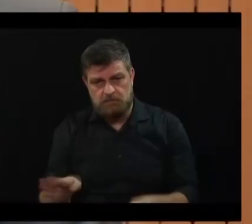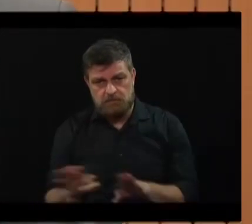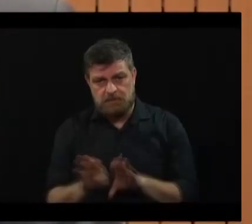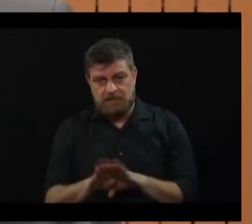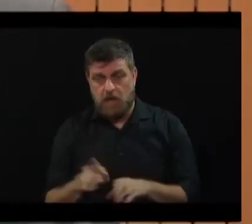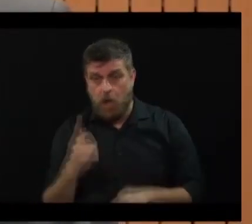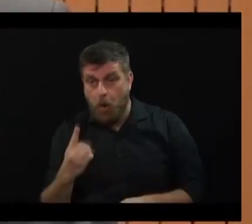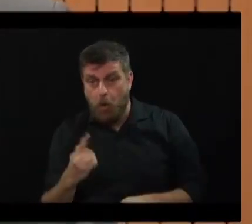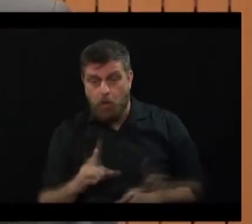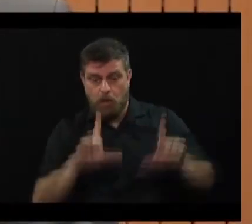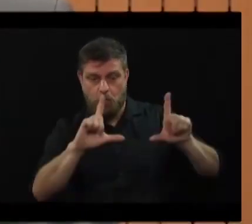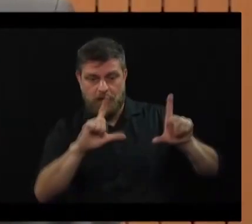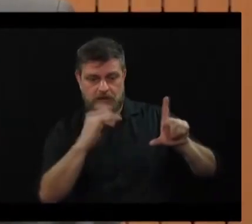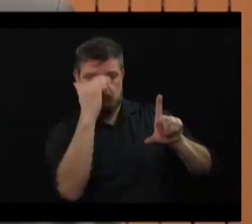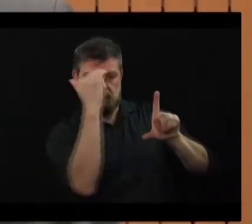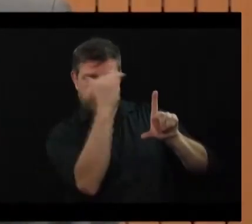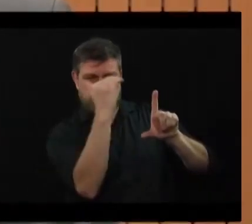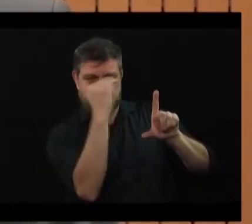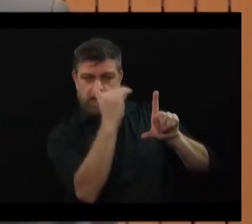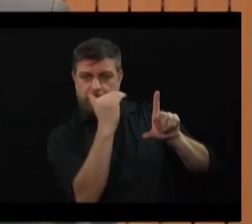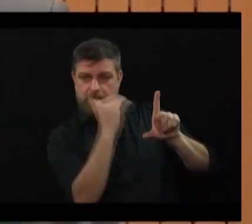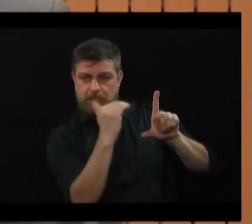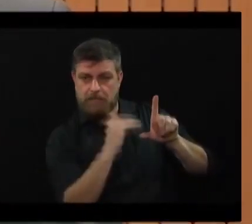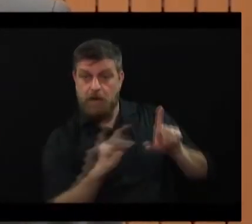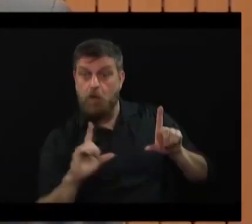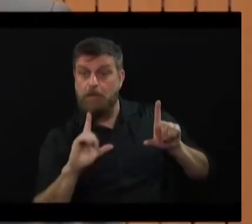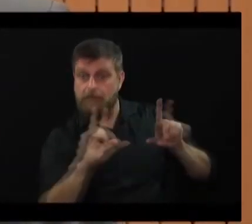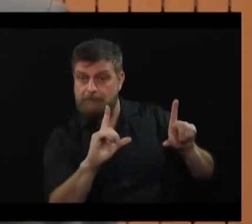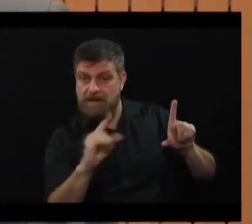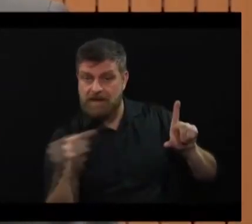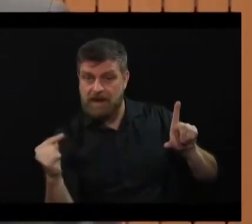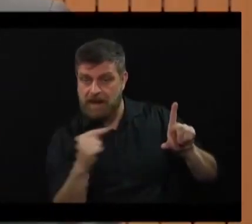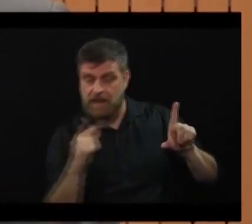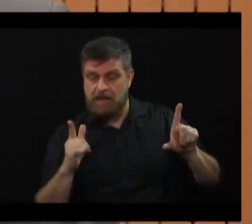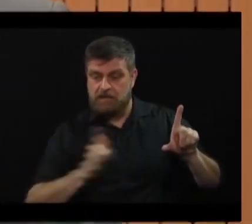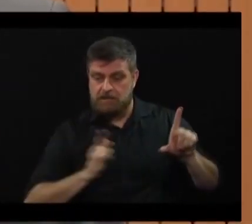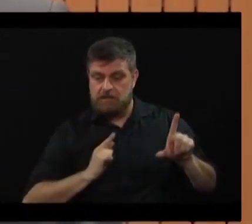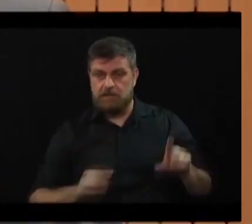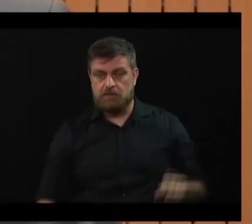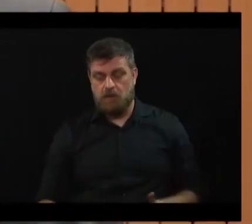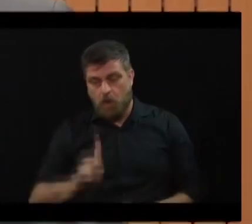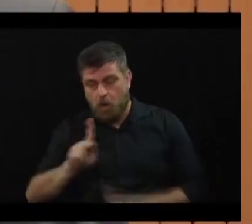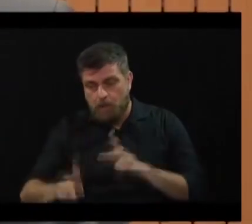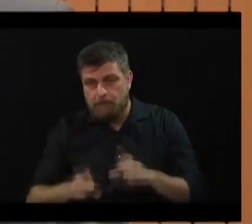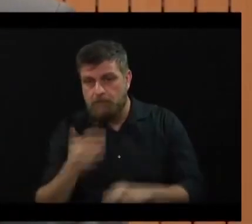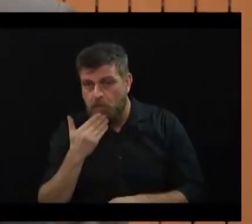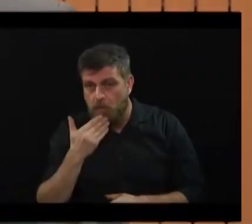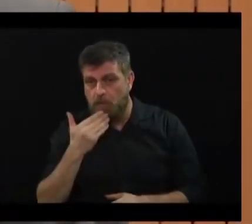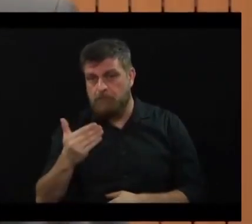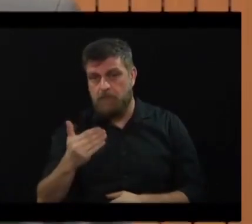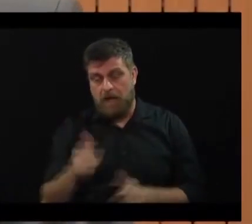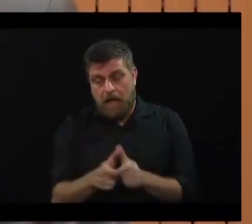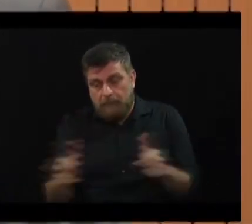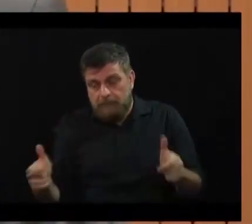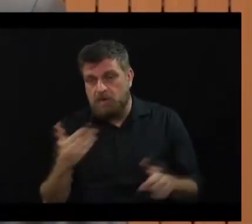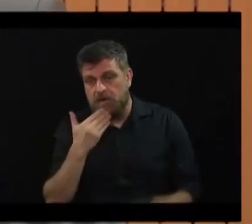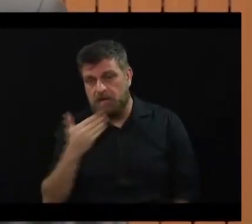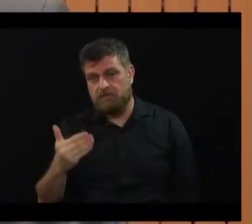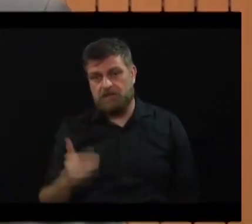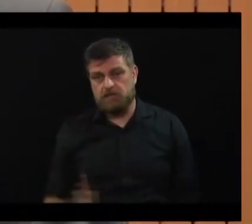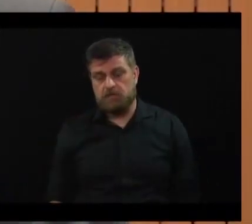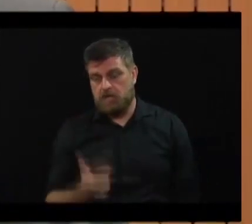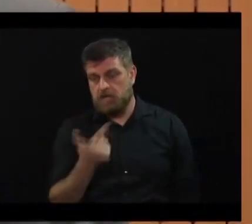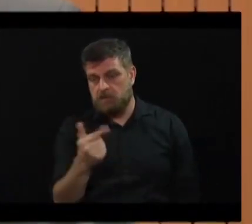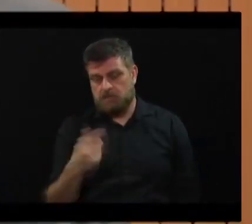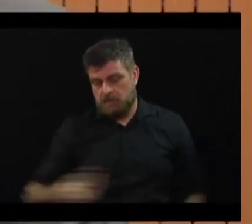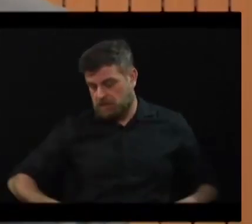mesmo dispositivo placa ou cartaz atendendo um pleito da maioria dos comerciantes e não gera